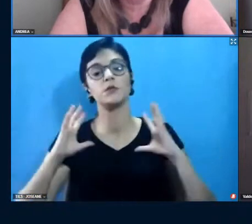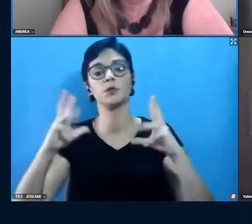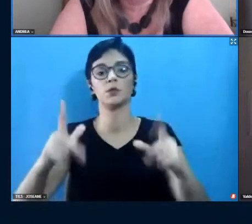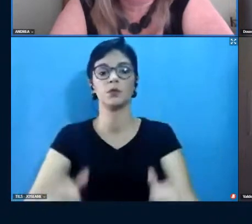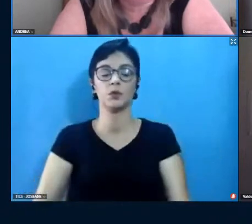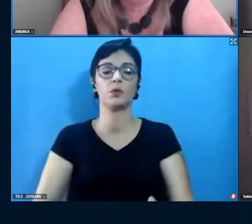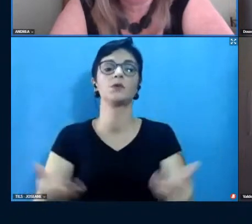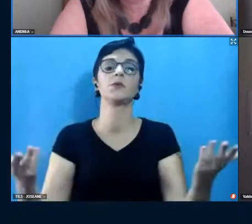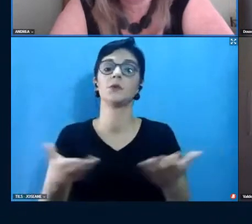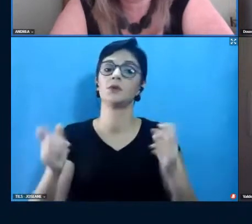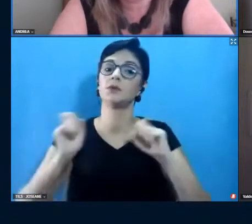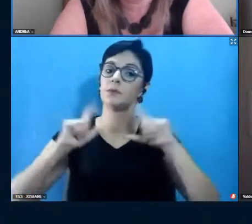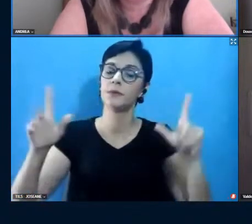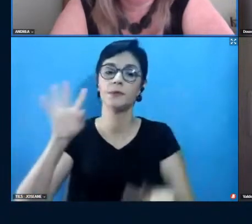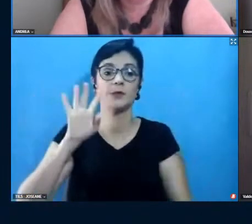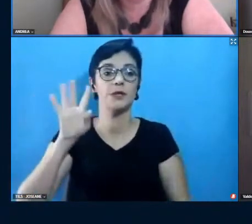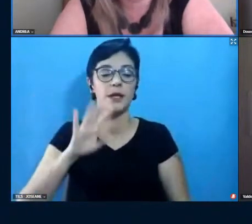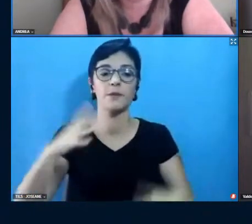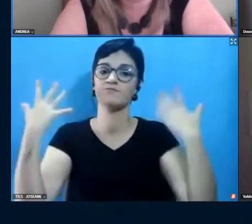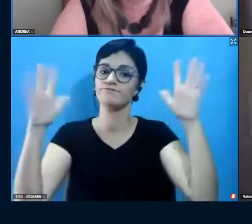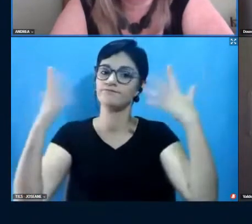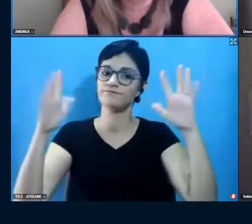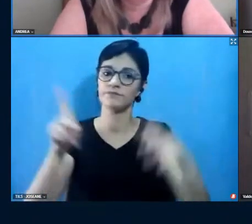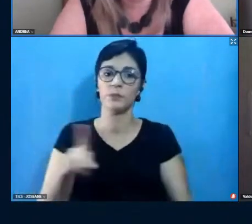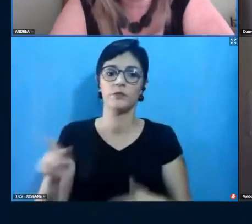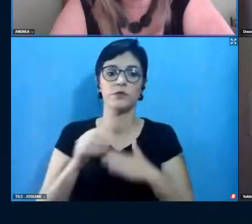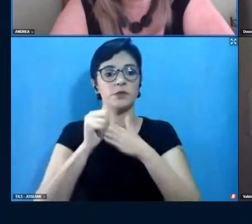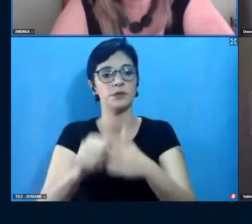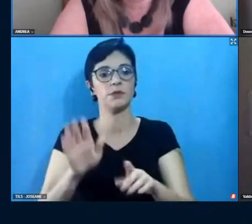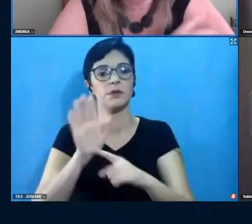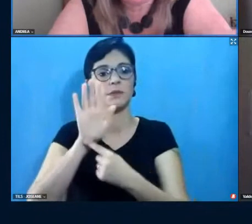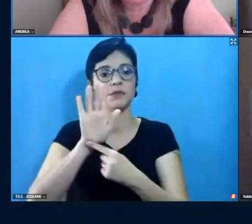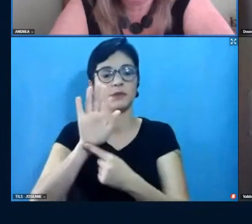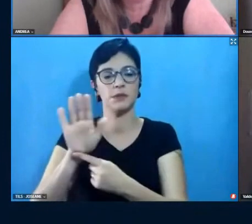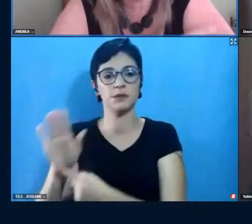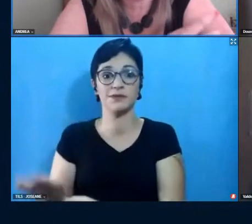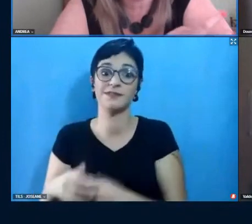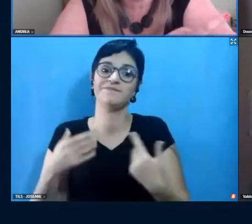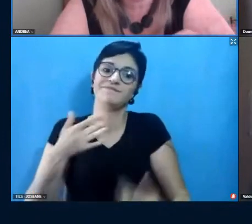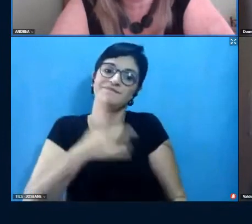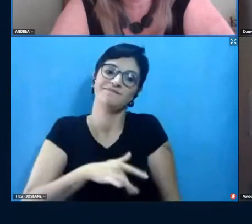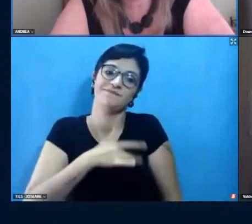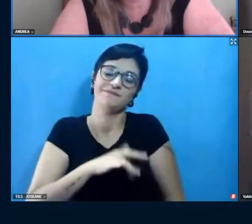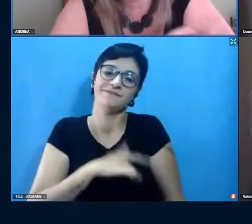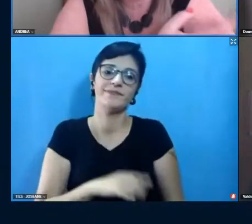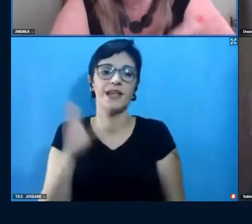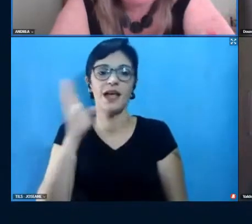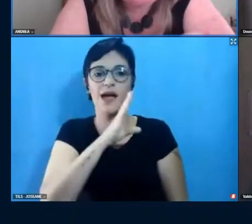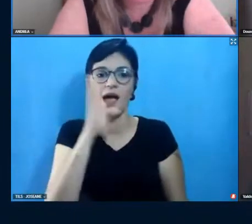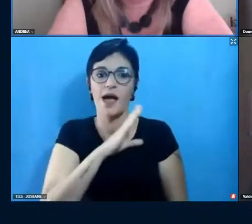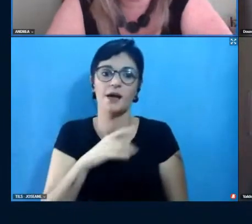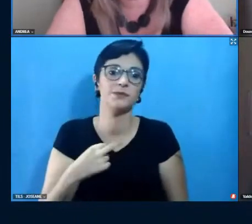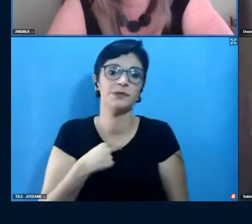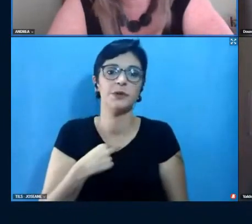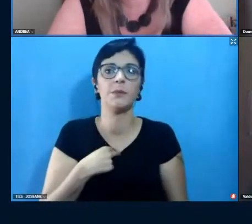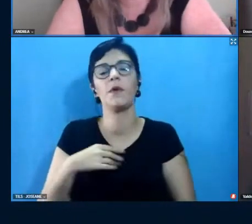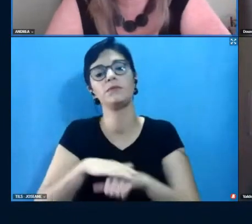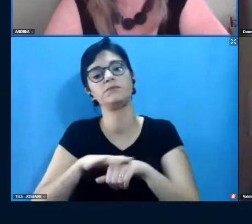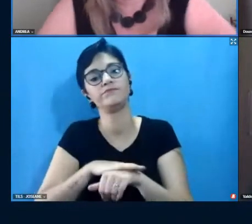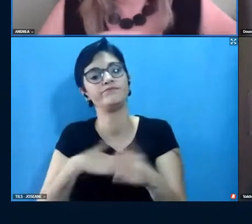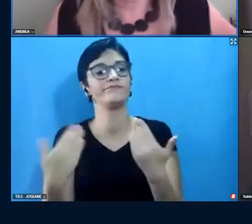Foi uma manhã muito legal. Parabéns aos orientadores e apresentadores. Pena que tem sido tão corrido, a gente não pode ficar um tempo maior